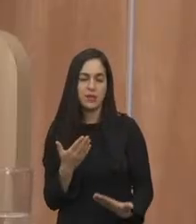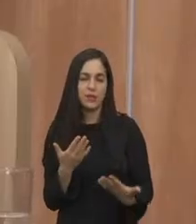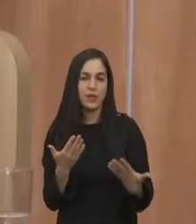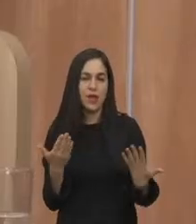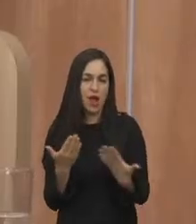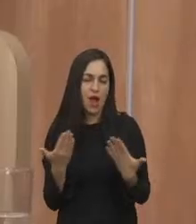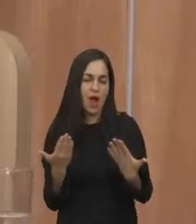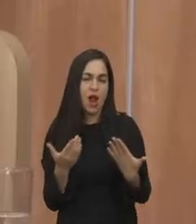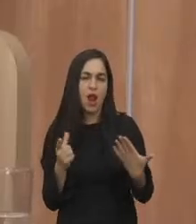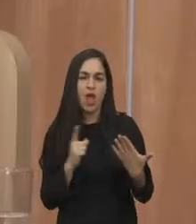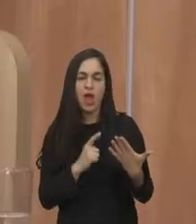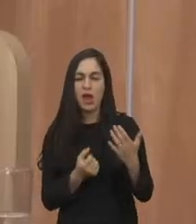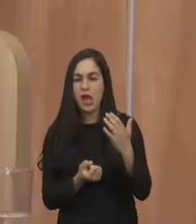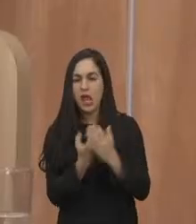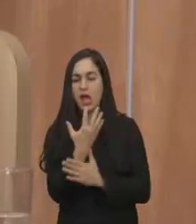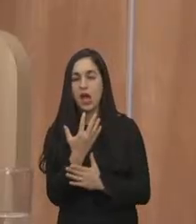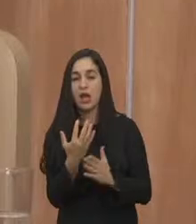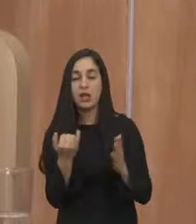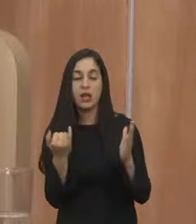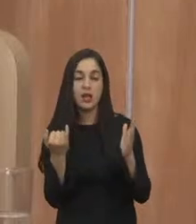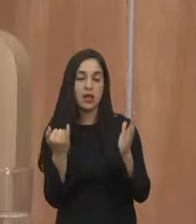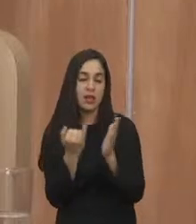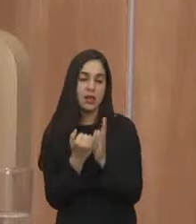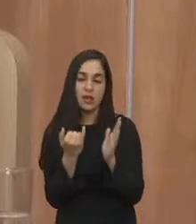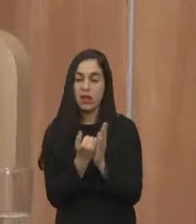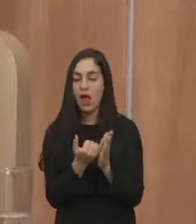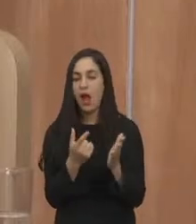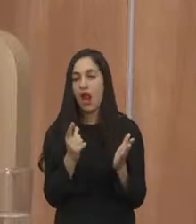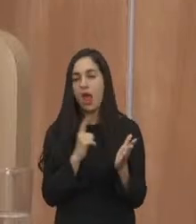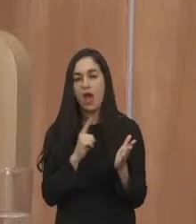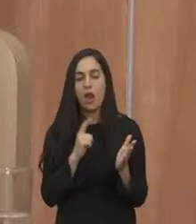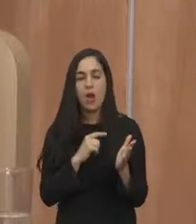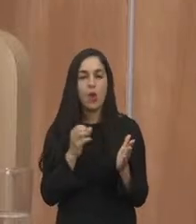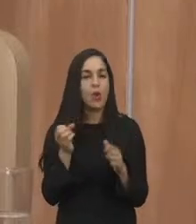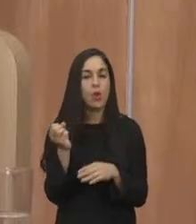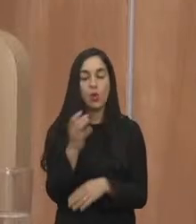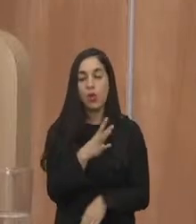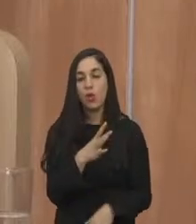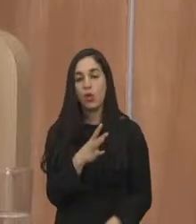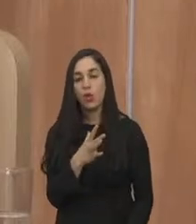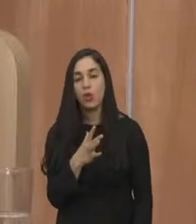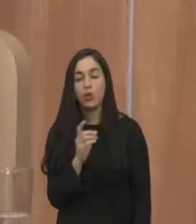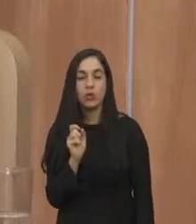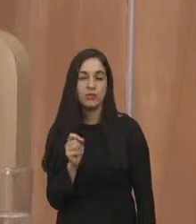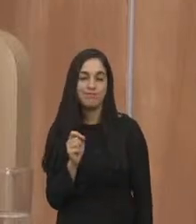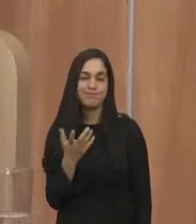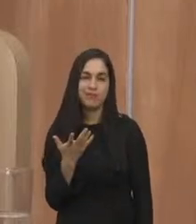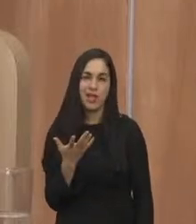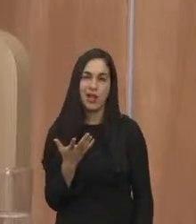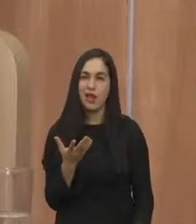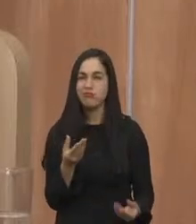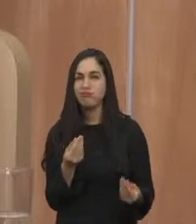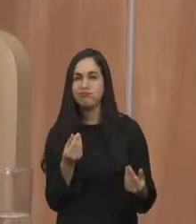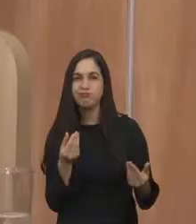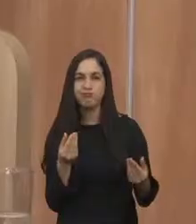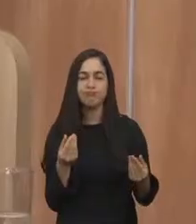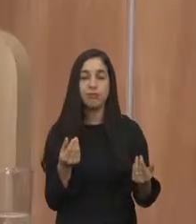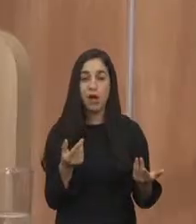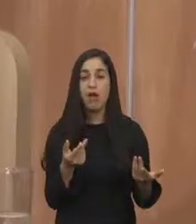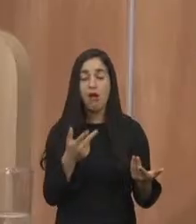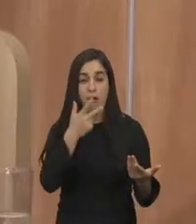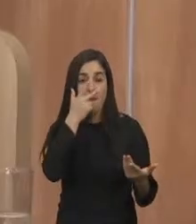definir, já vislumbrar possibilidades para o PPC novo, que são muito mais a cara